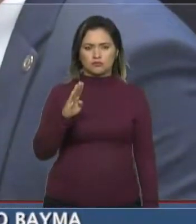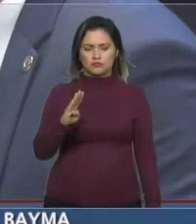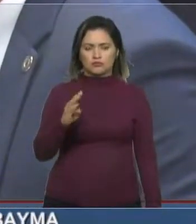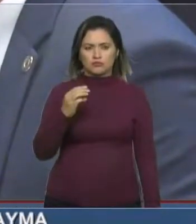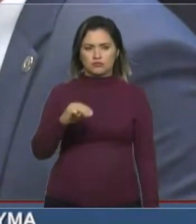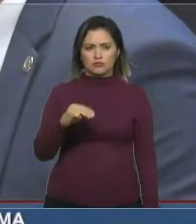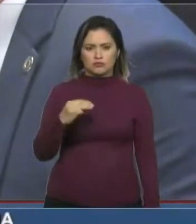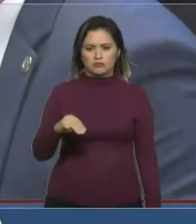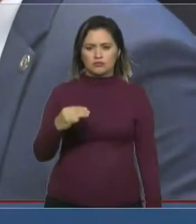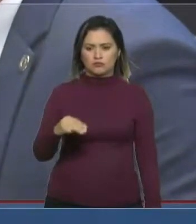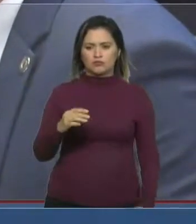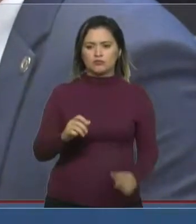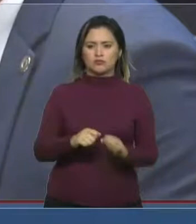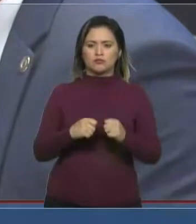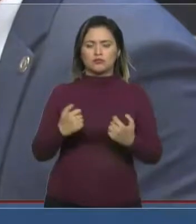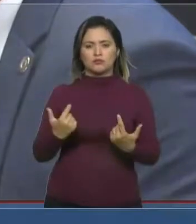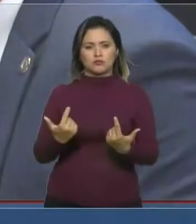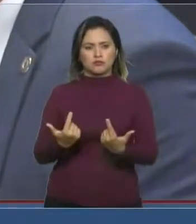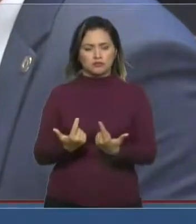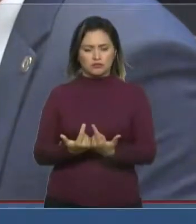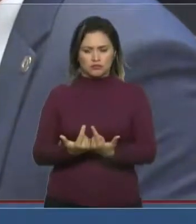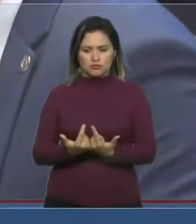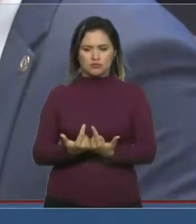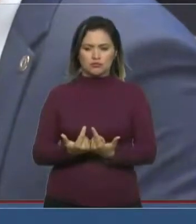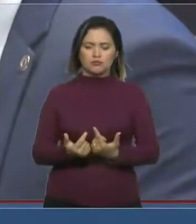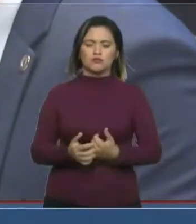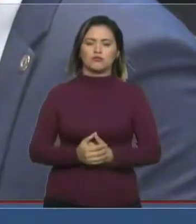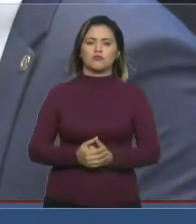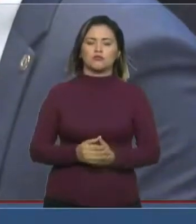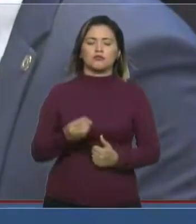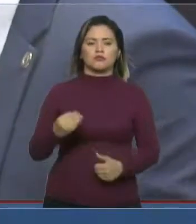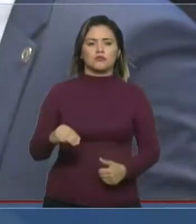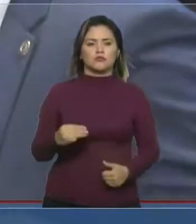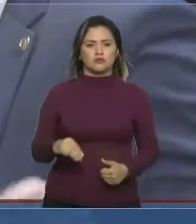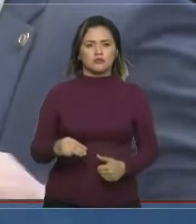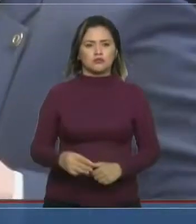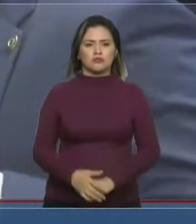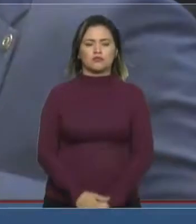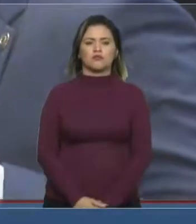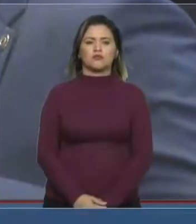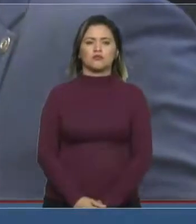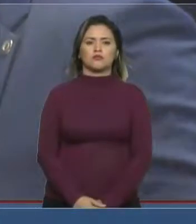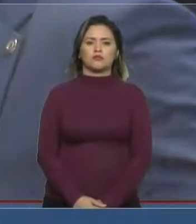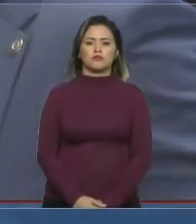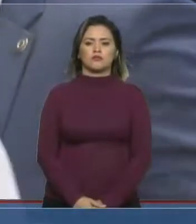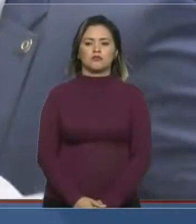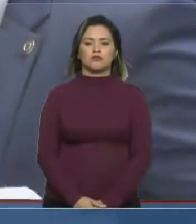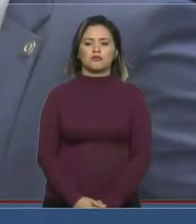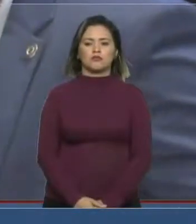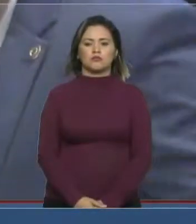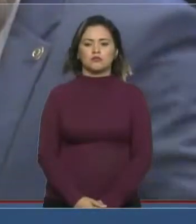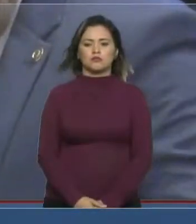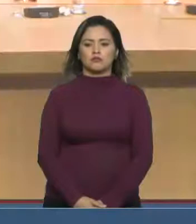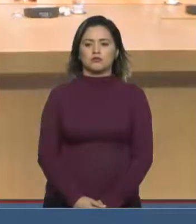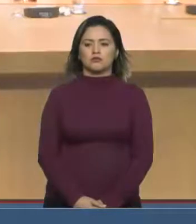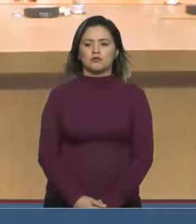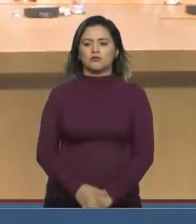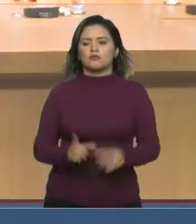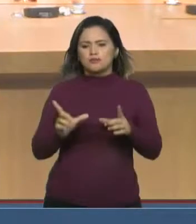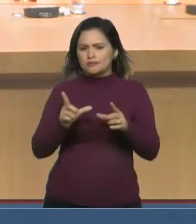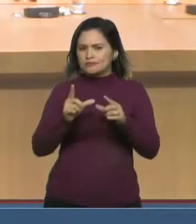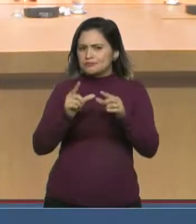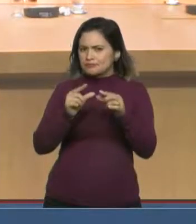Maranhão, e da Assembleia Legislativa do Maranhão, dentre outras. Isso foi um breve resumo do currículo do